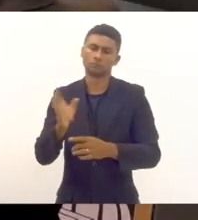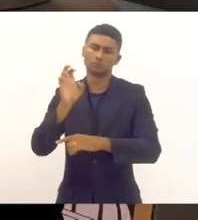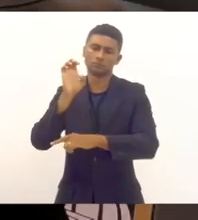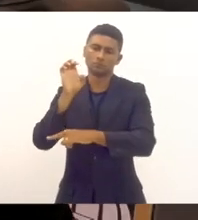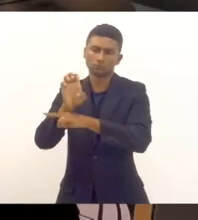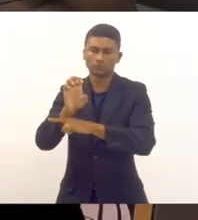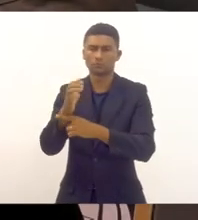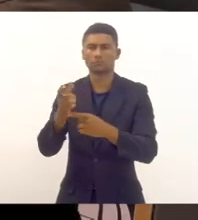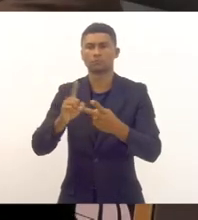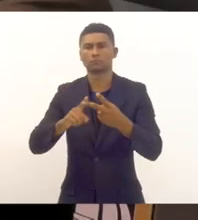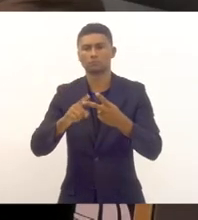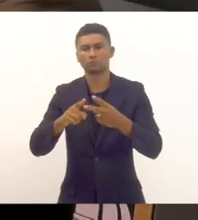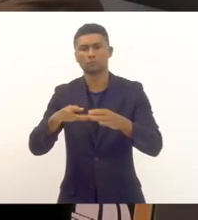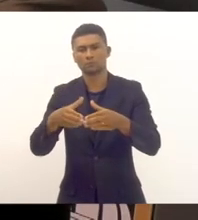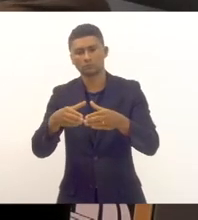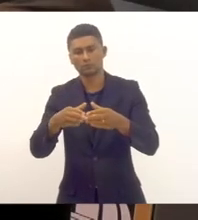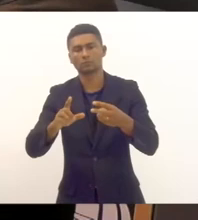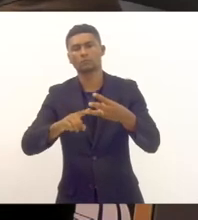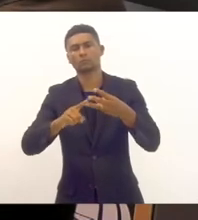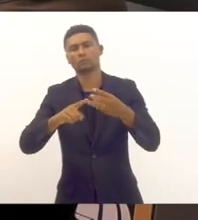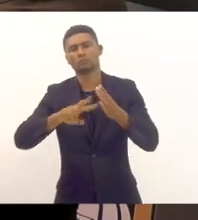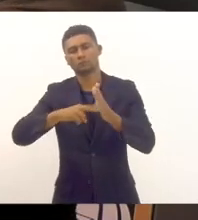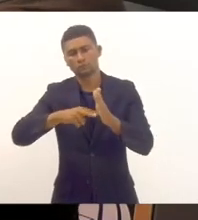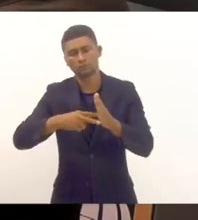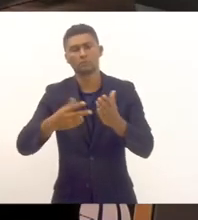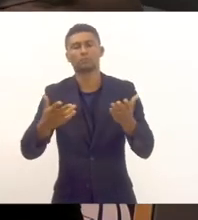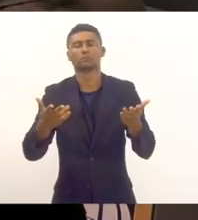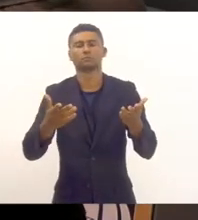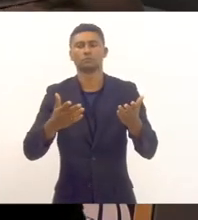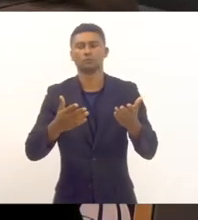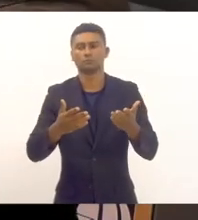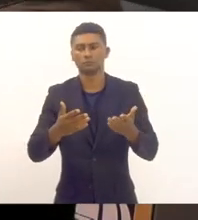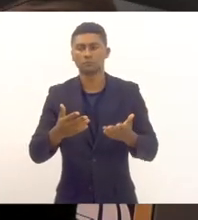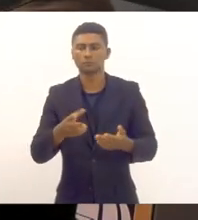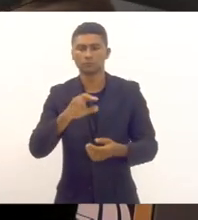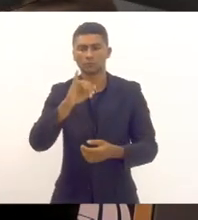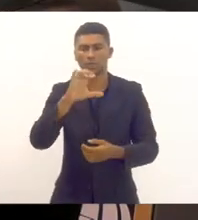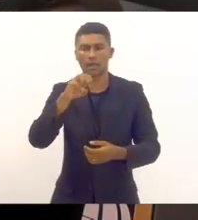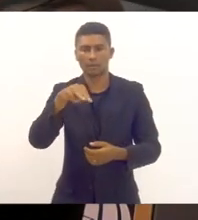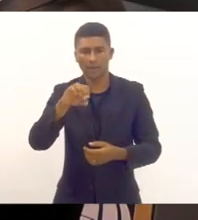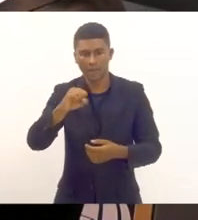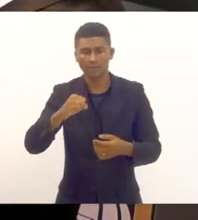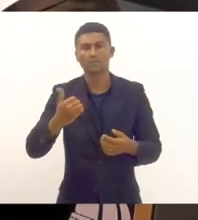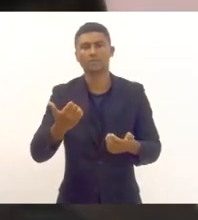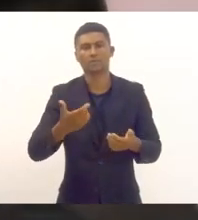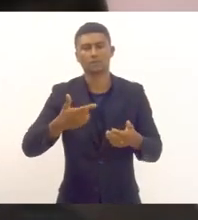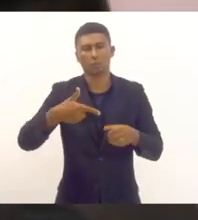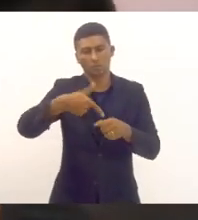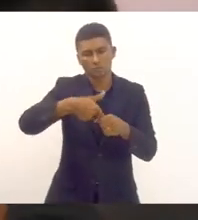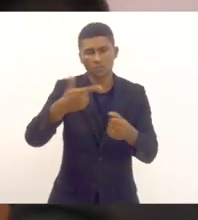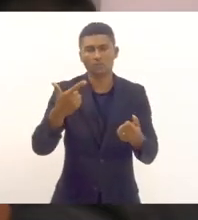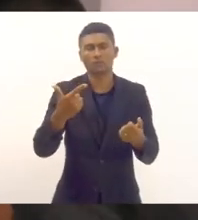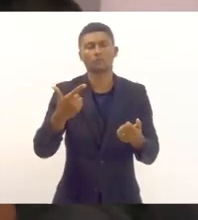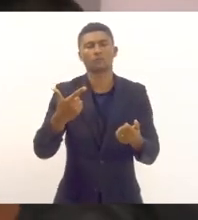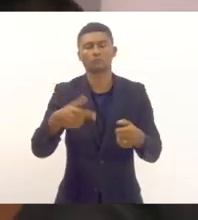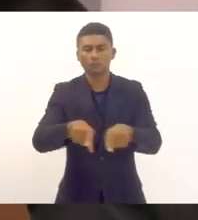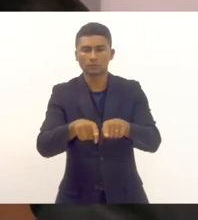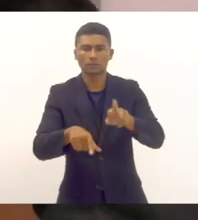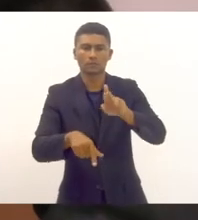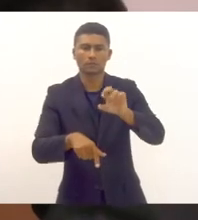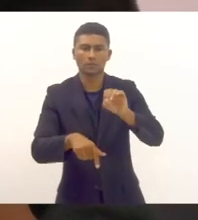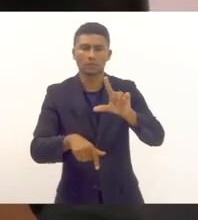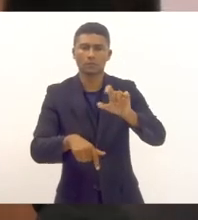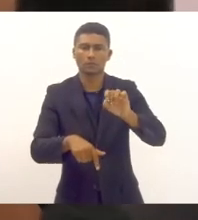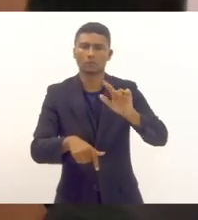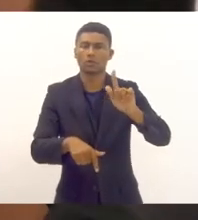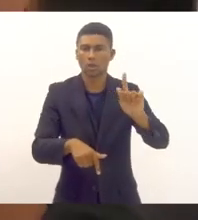da FETRANSCARGA, do Sindicar. Muita coisa passou, um deles foi o ICMS do combustível, Rio Log, o próprio, a isenção